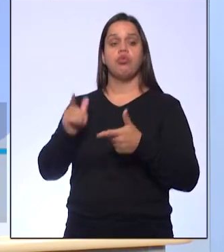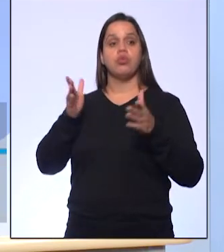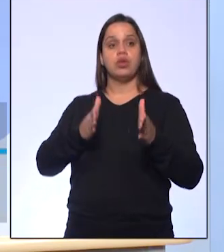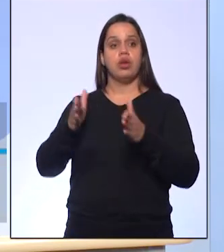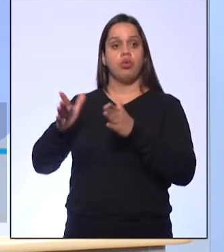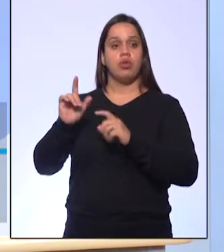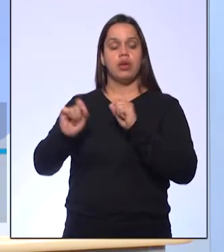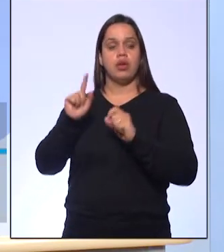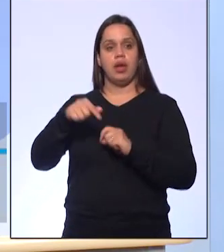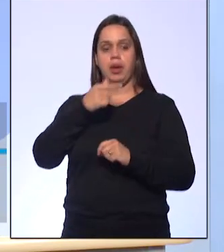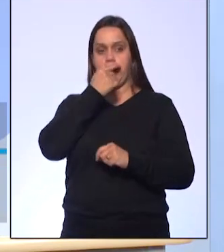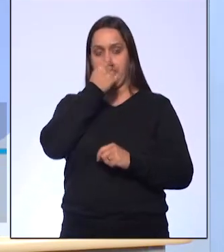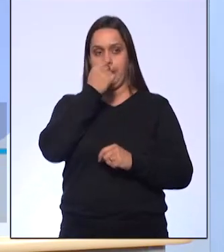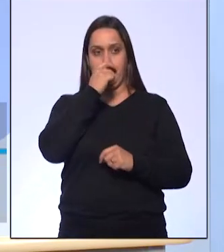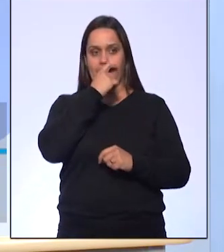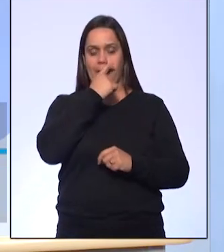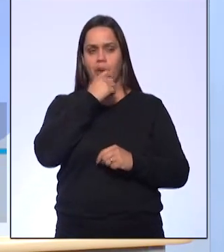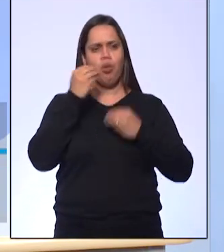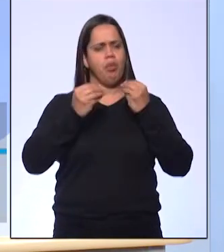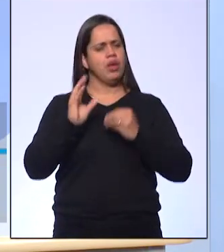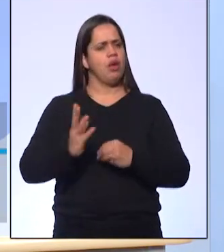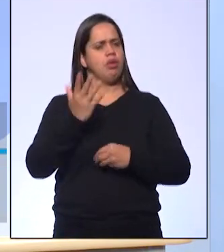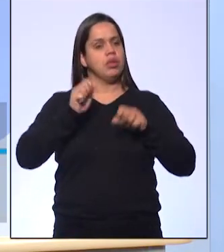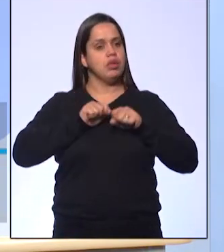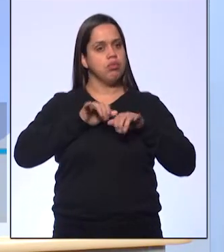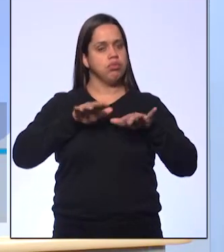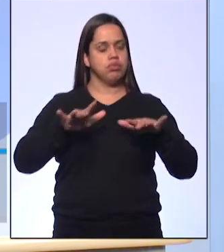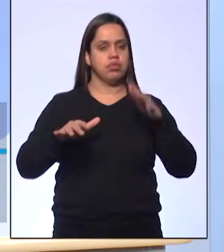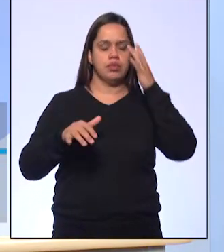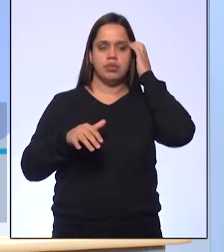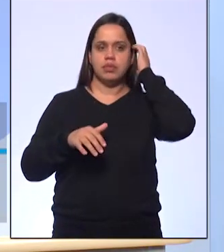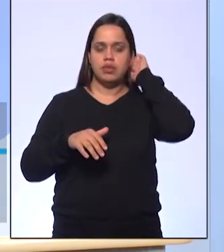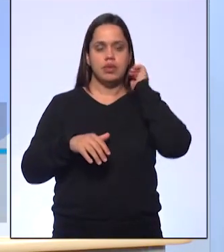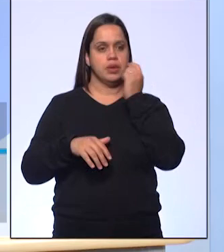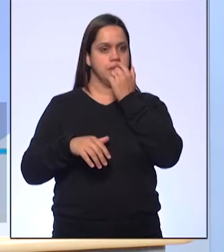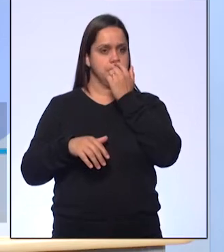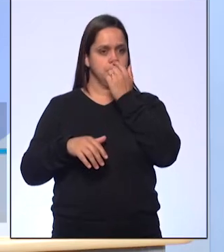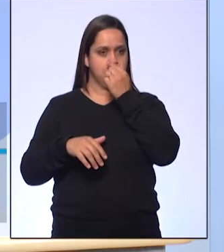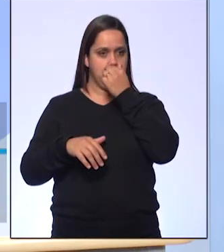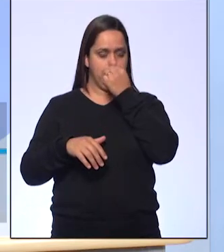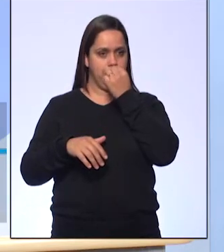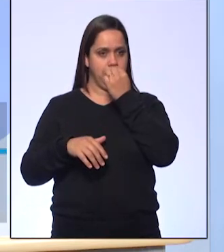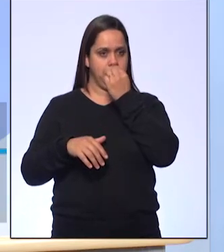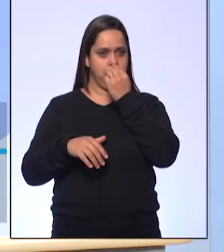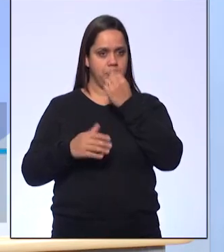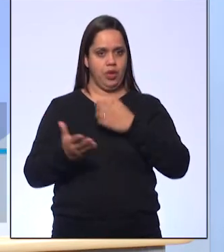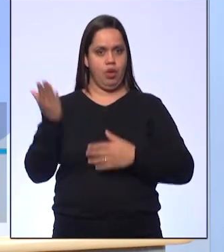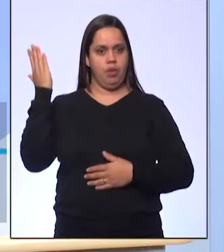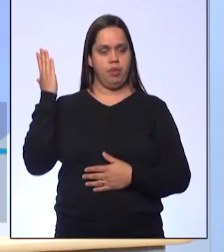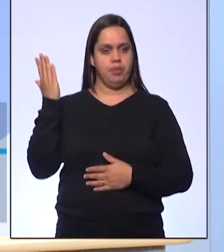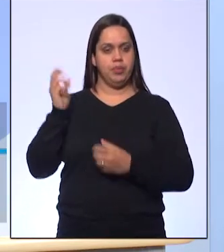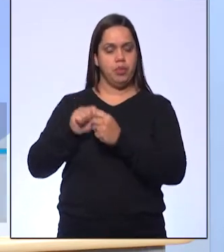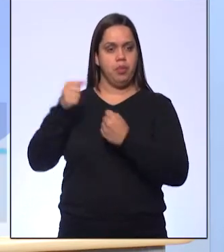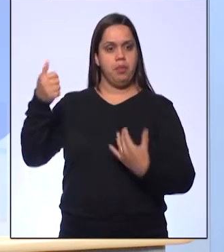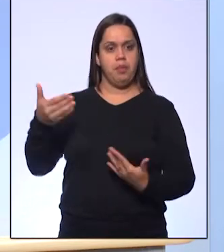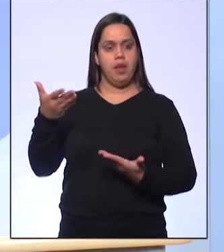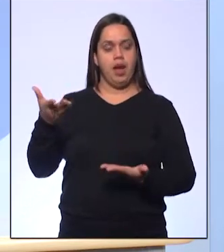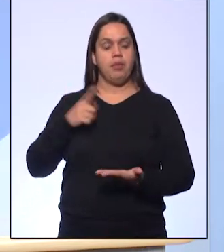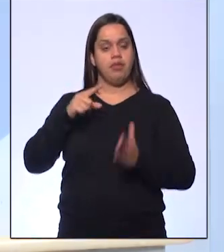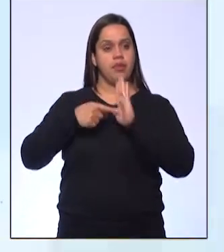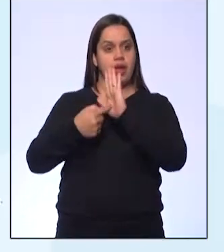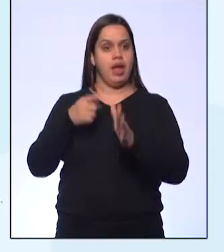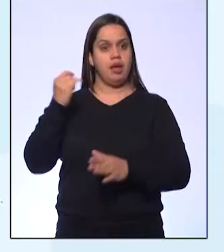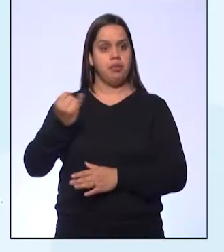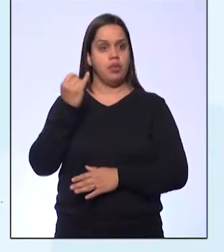parte, que nós vamos entender um pouco da disseminação. Vai aparecer para vocês aí na tela um mapa. Esse mapa ele é muito